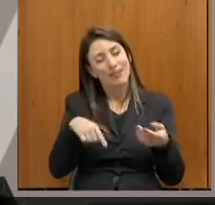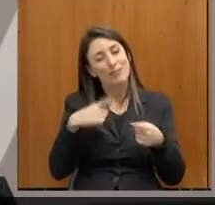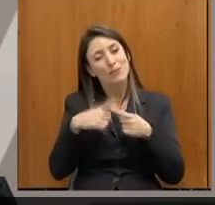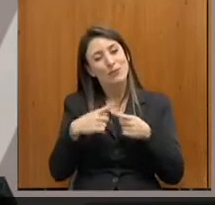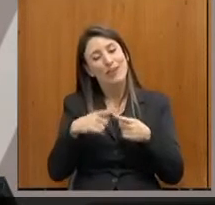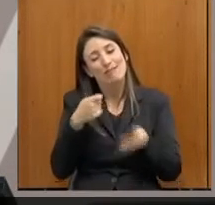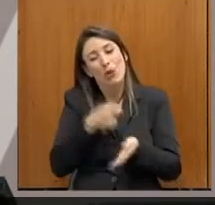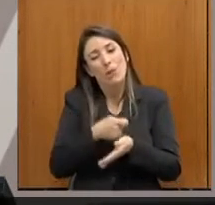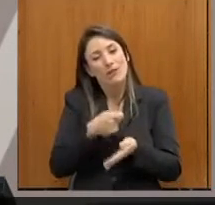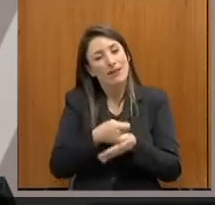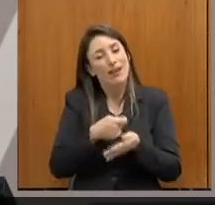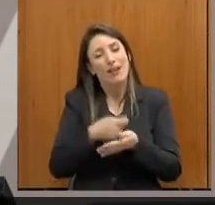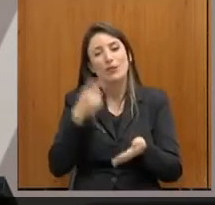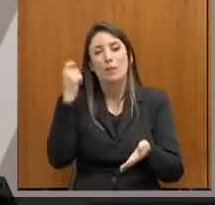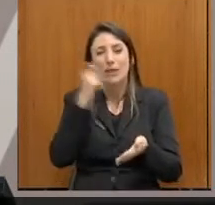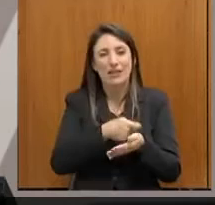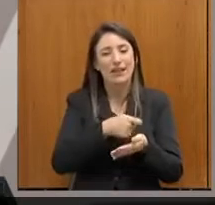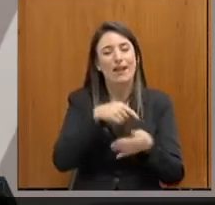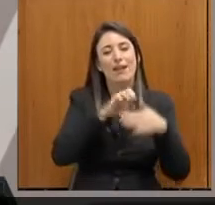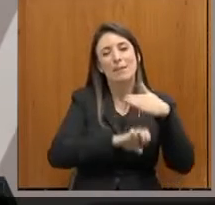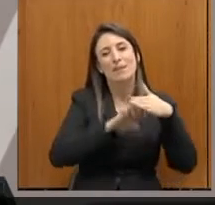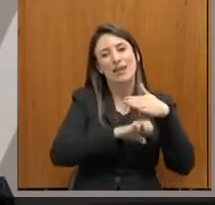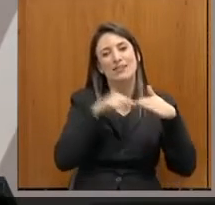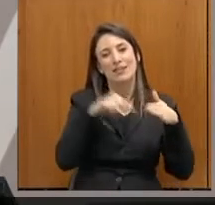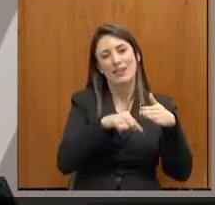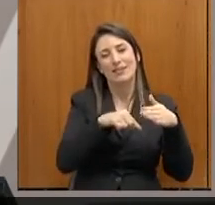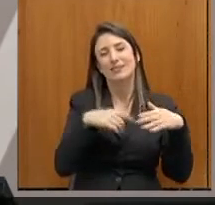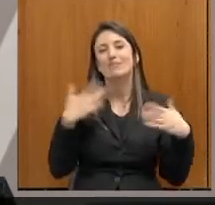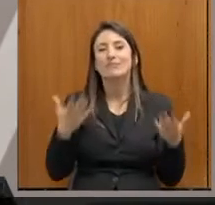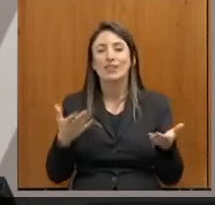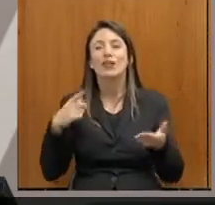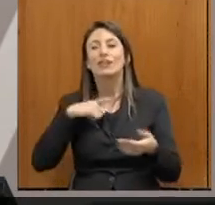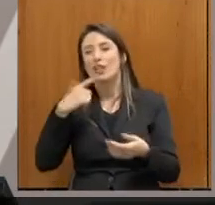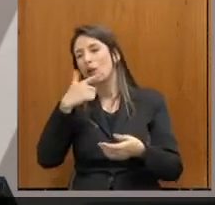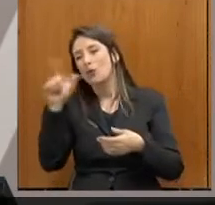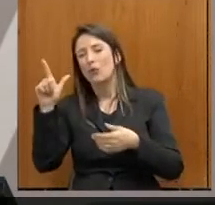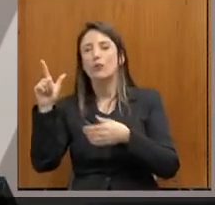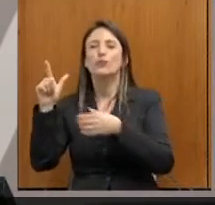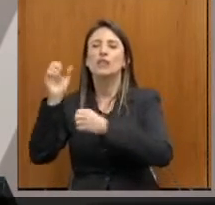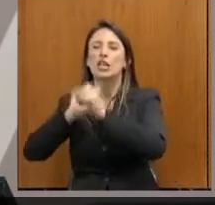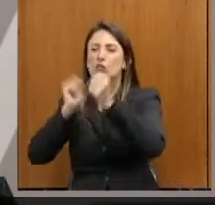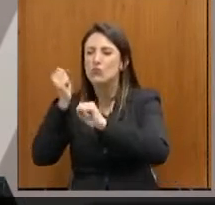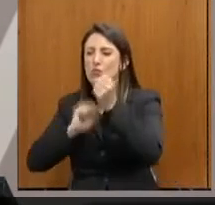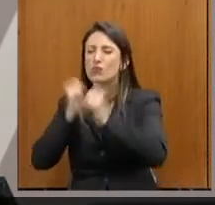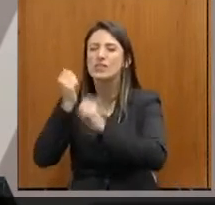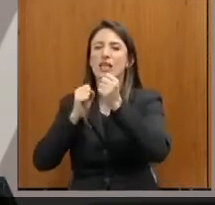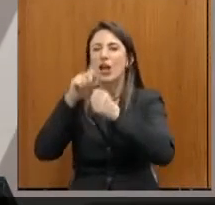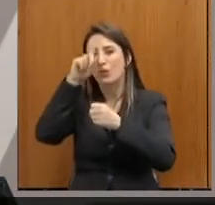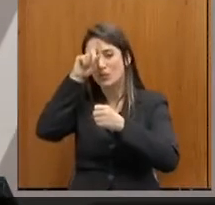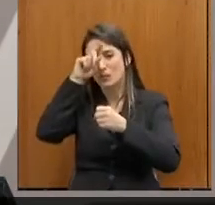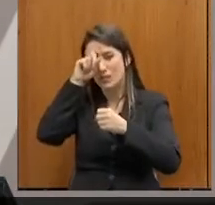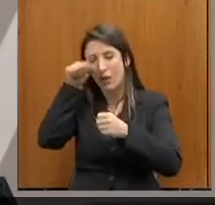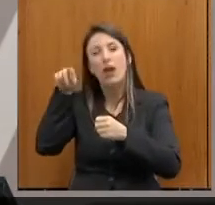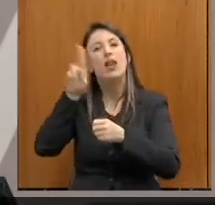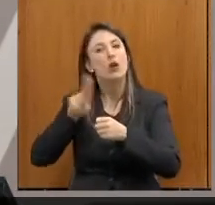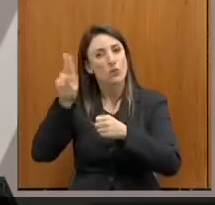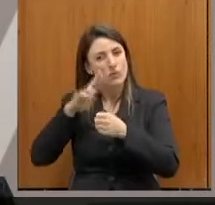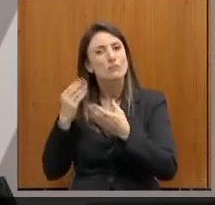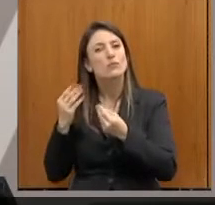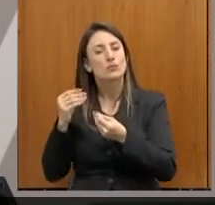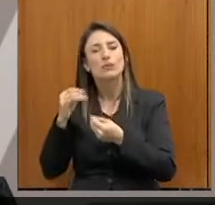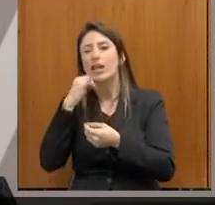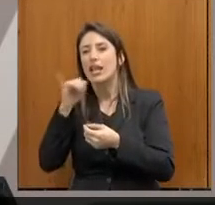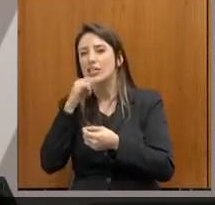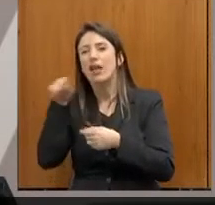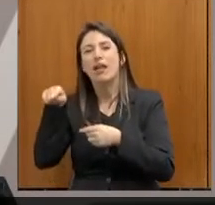de determinada empresa os grandes consumidores as indústrias hospitais eles podem escolher de